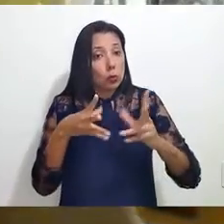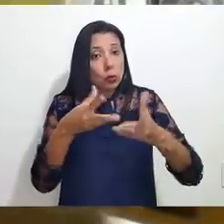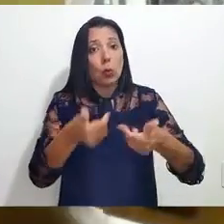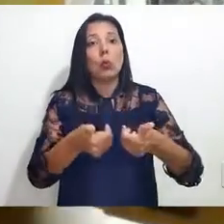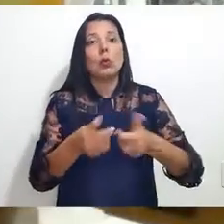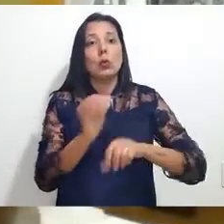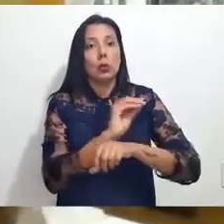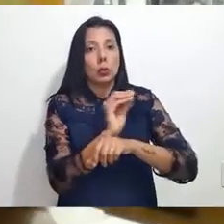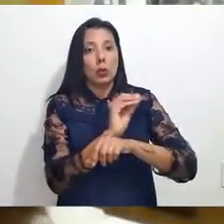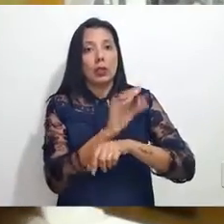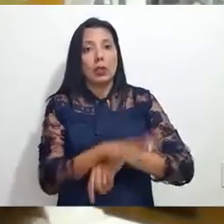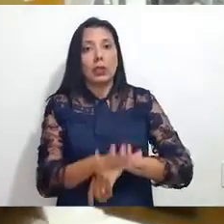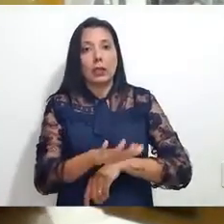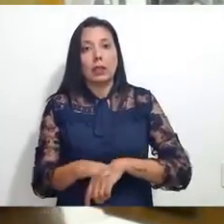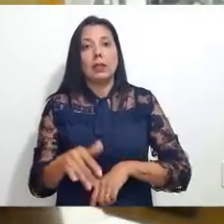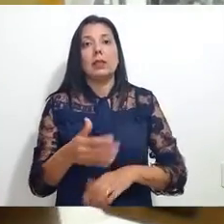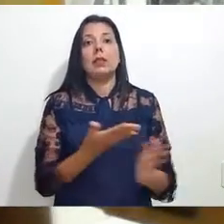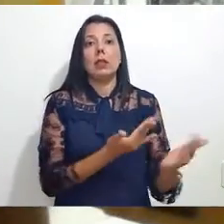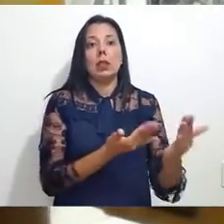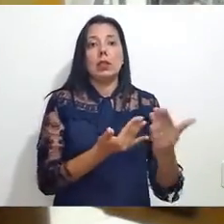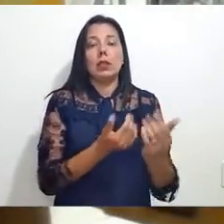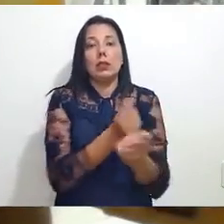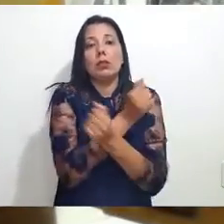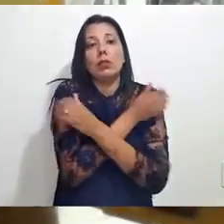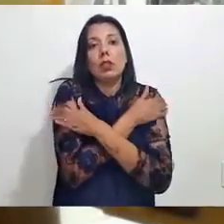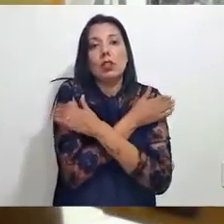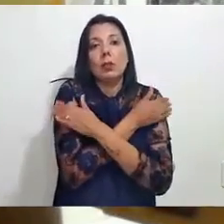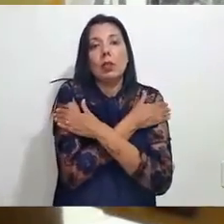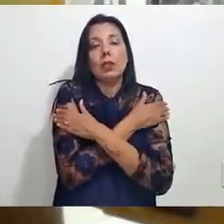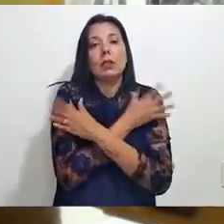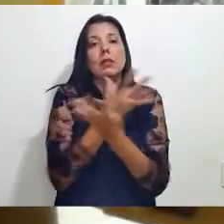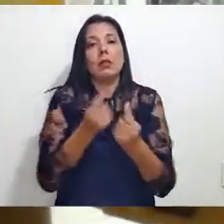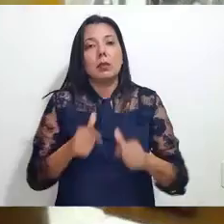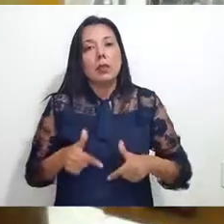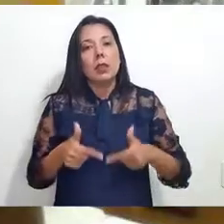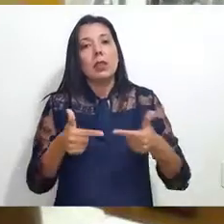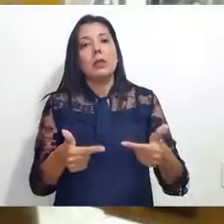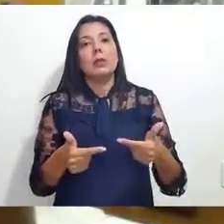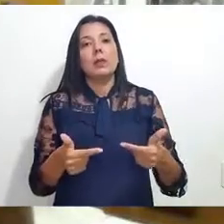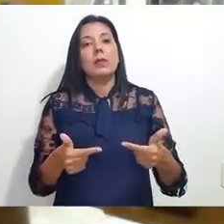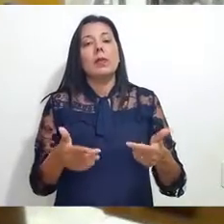via Sisdeca. Tem um número do Sisdeca, inclusive, que eu não sei se é